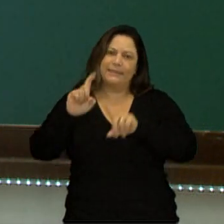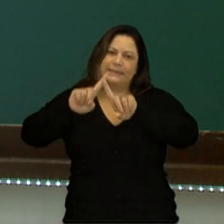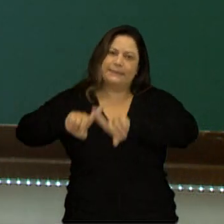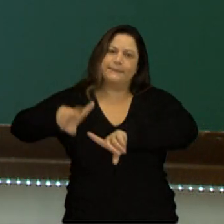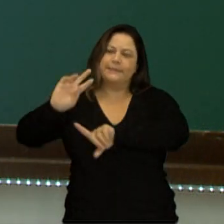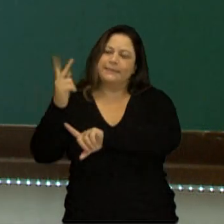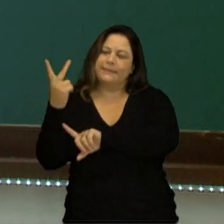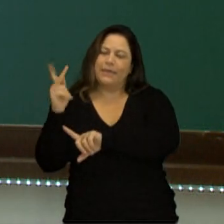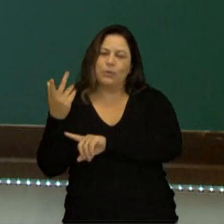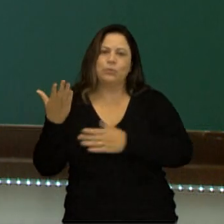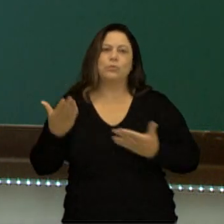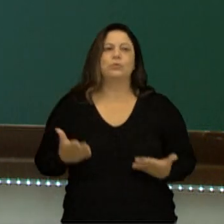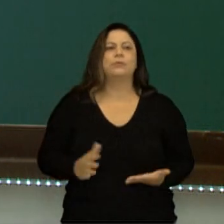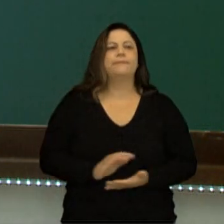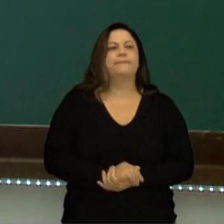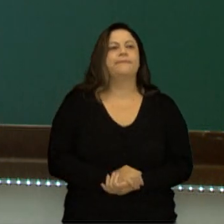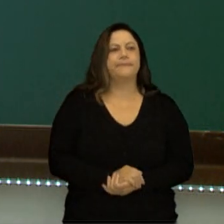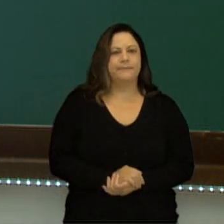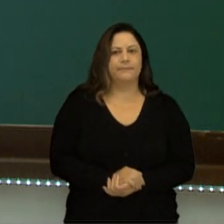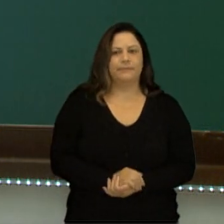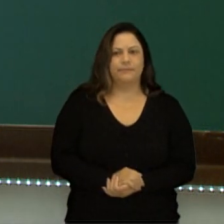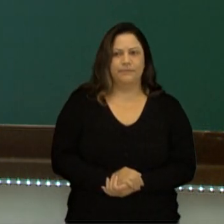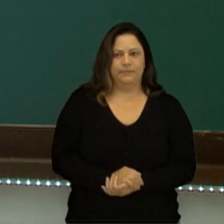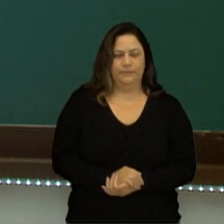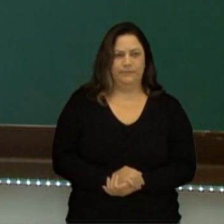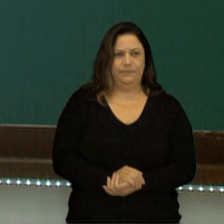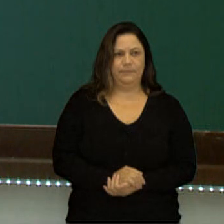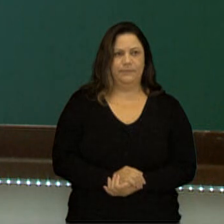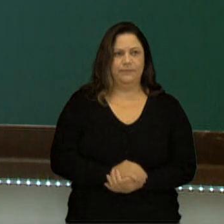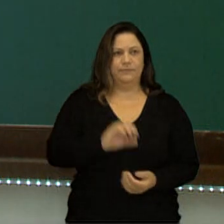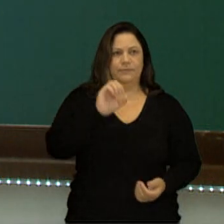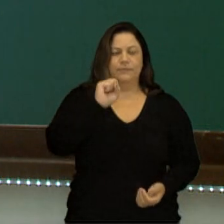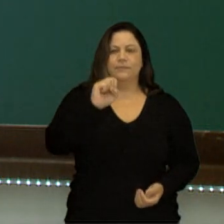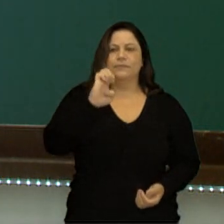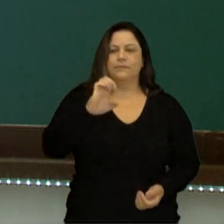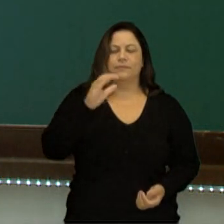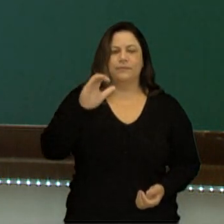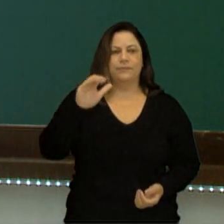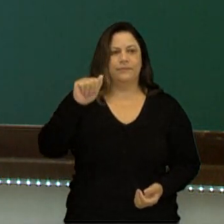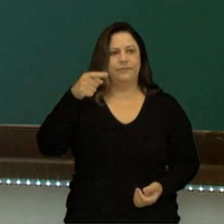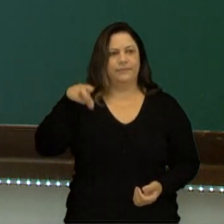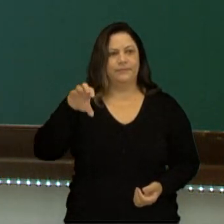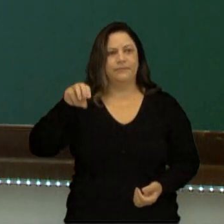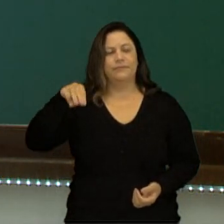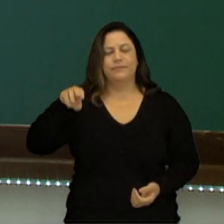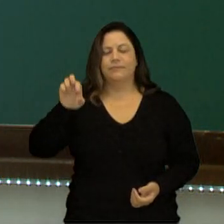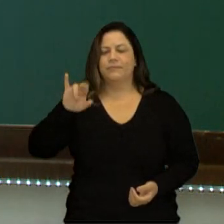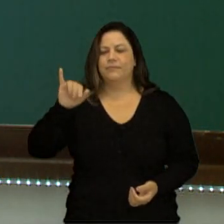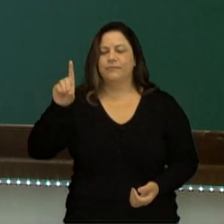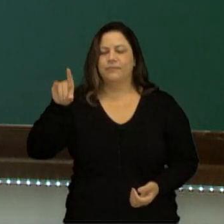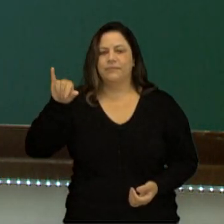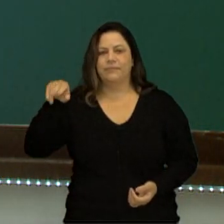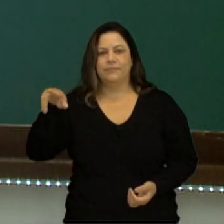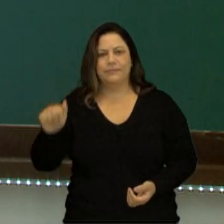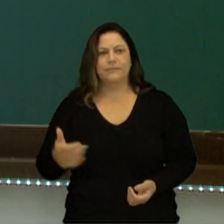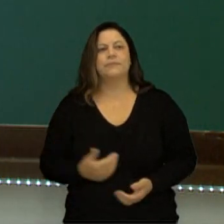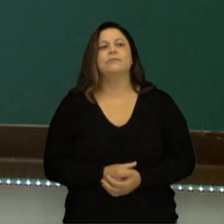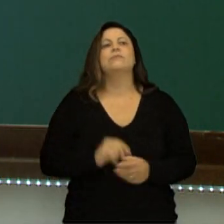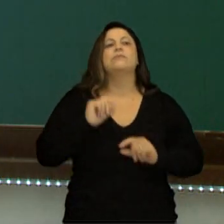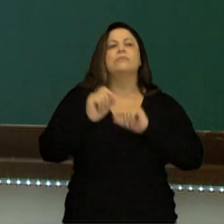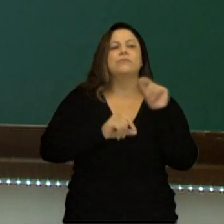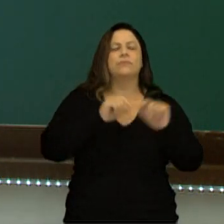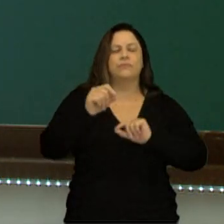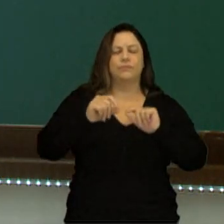quadrado vezes a altura. A secção meridiana, o que seria? É exatamente,